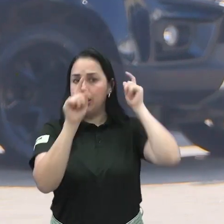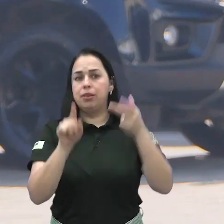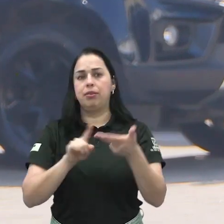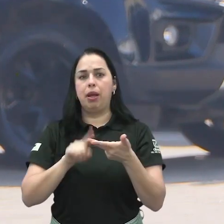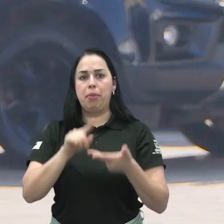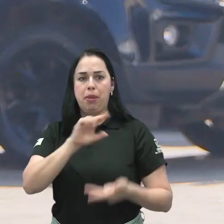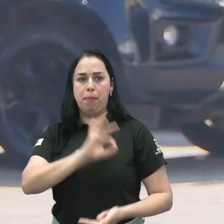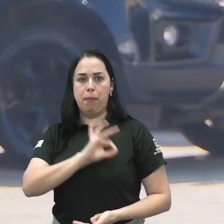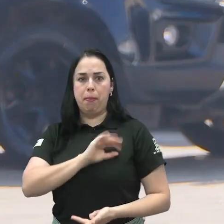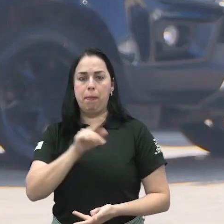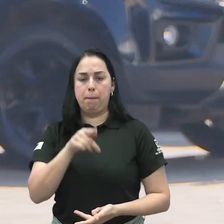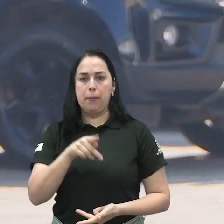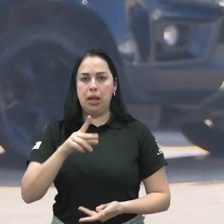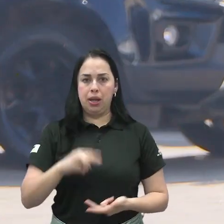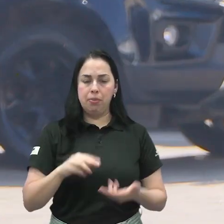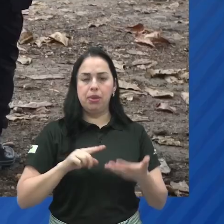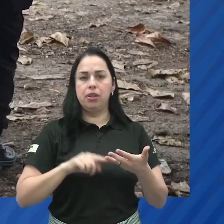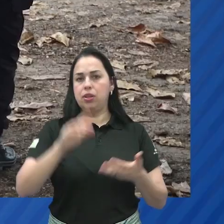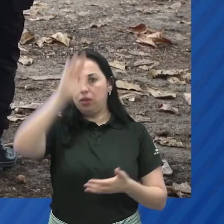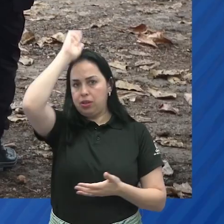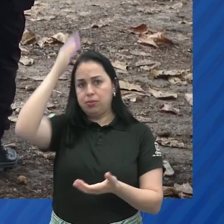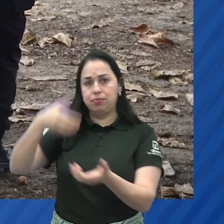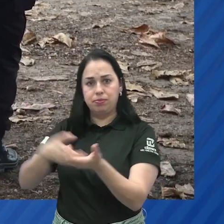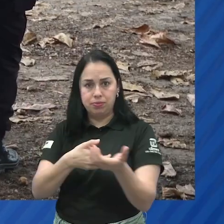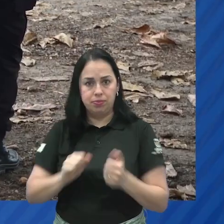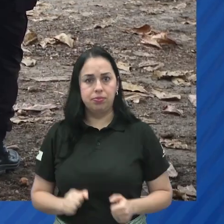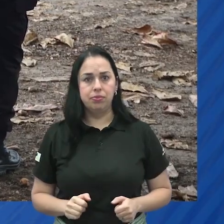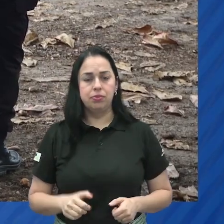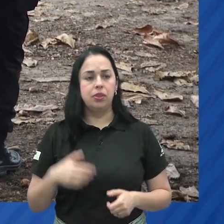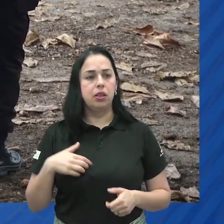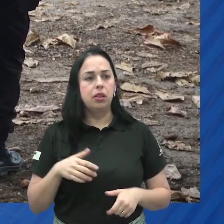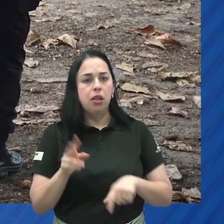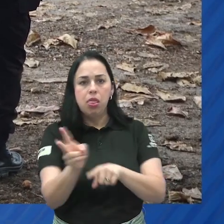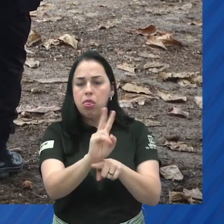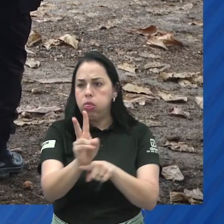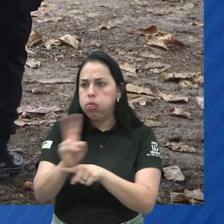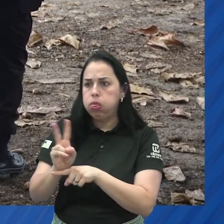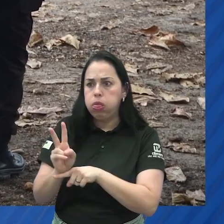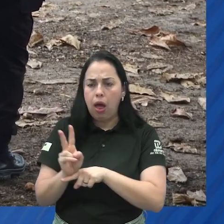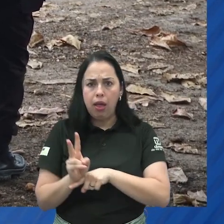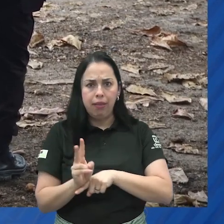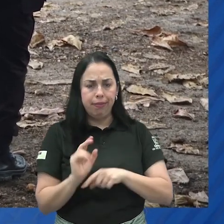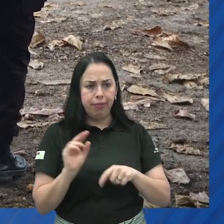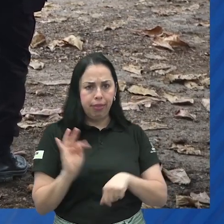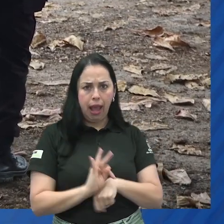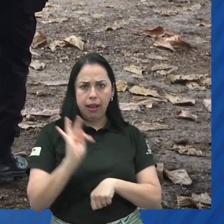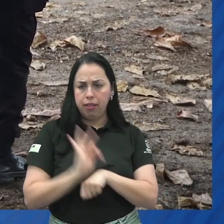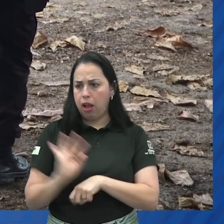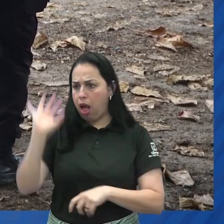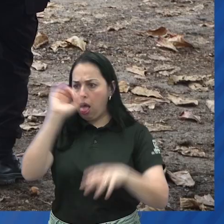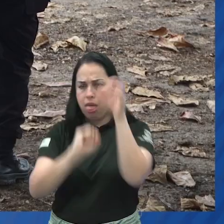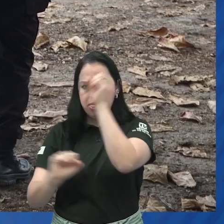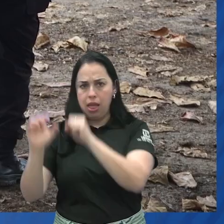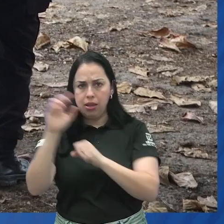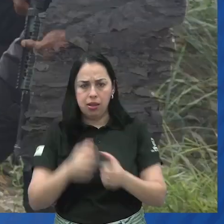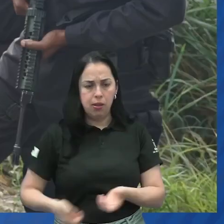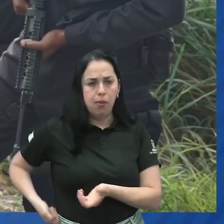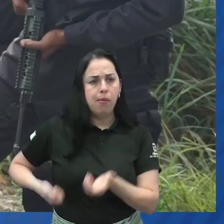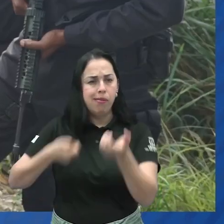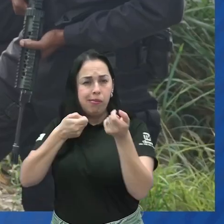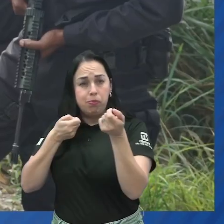guardas civis municipais e bombeiros. A formação inclui patrulhamento em áreas de risco, técnicas de defesa pessoal e